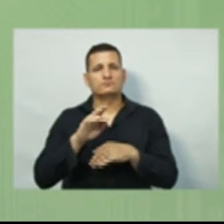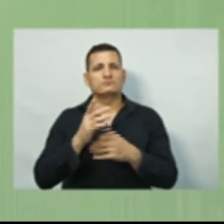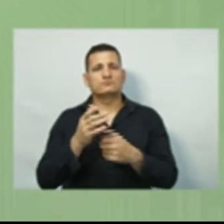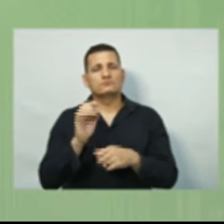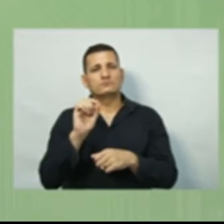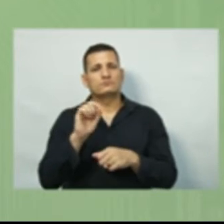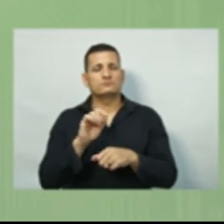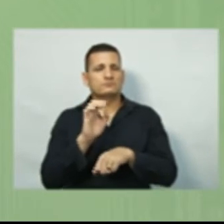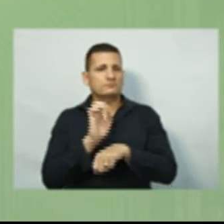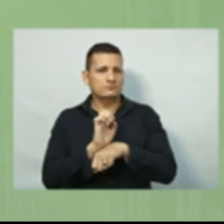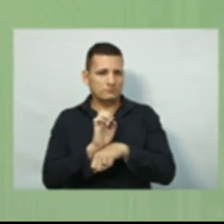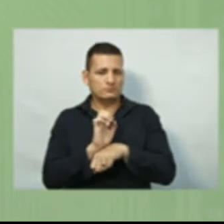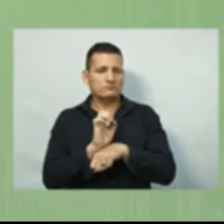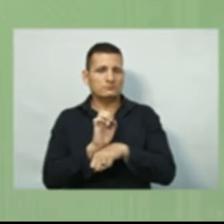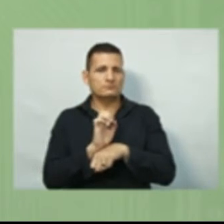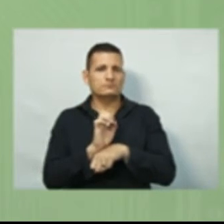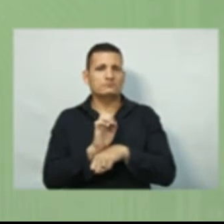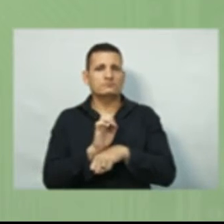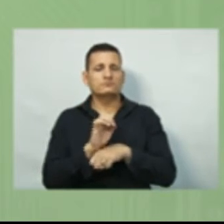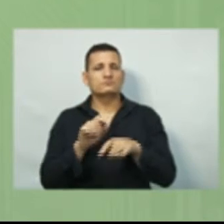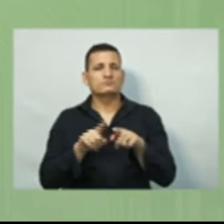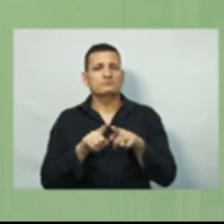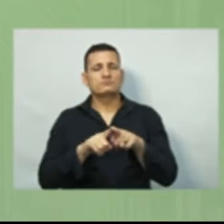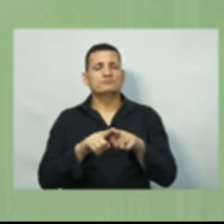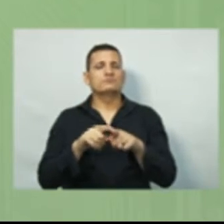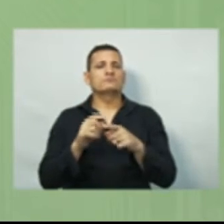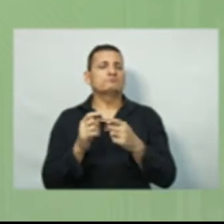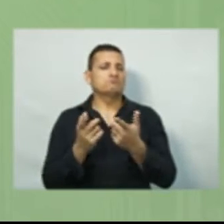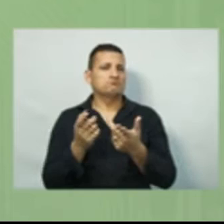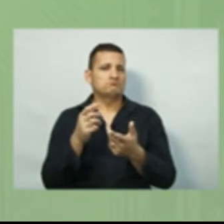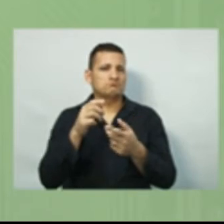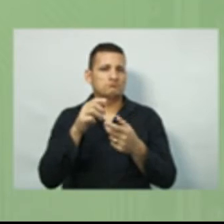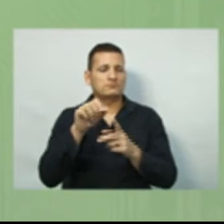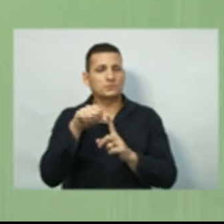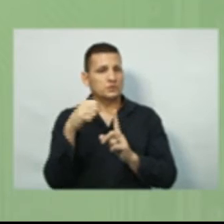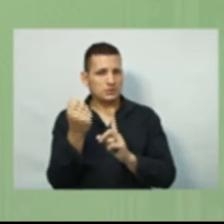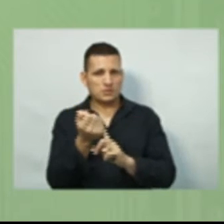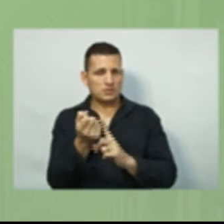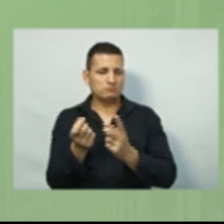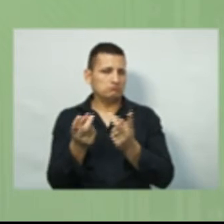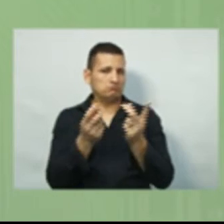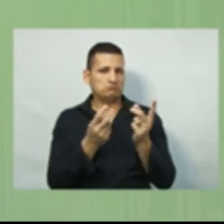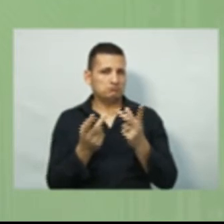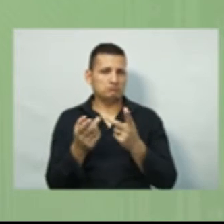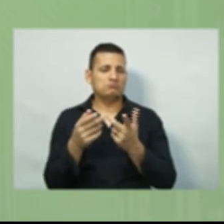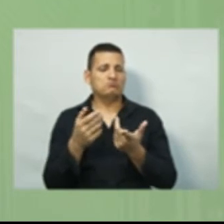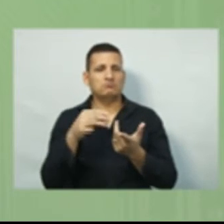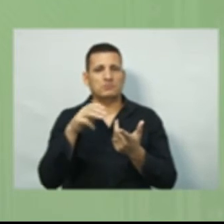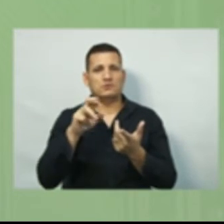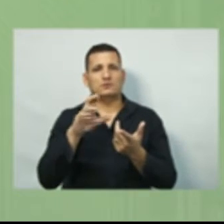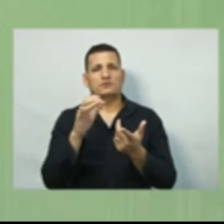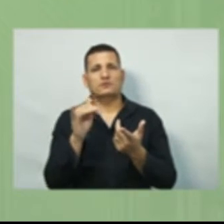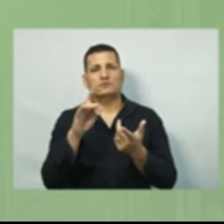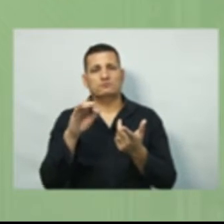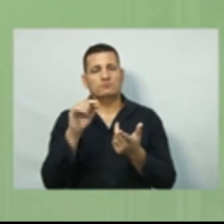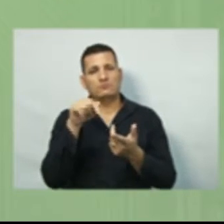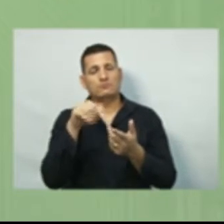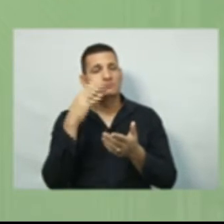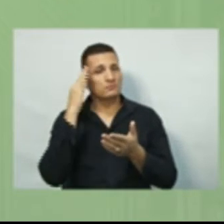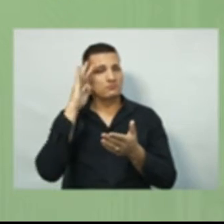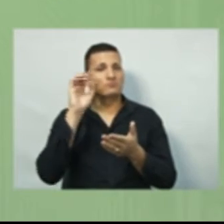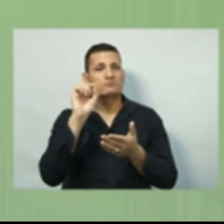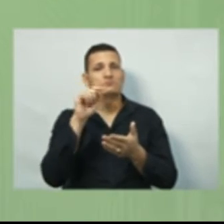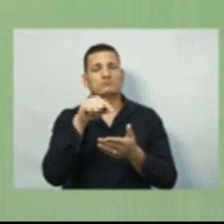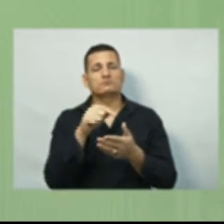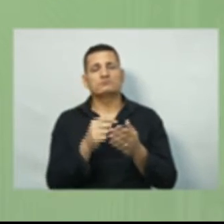aparato estatal e o mercado, que é a principal instituição econômica do capitalismo, para gerar,